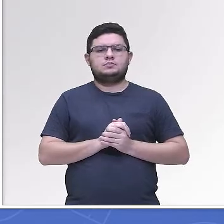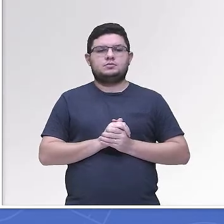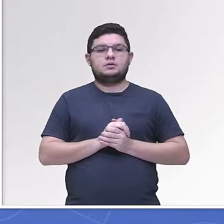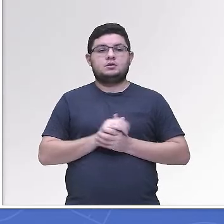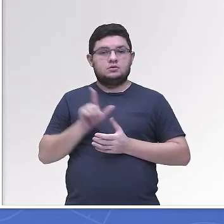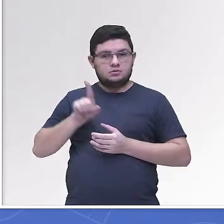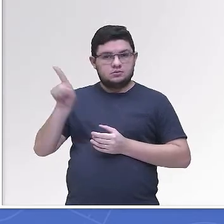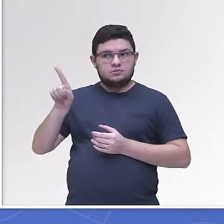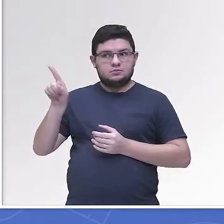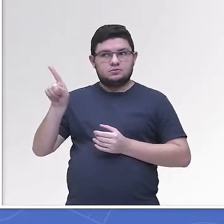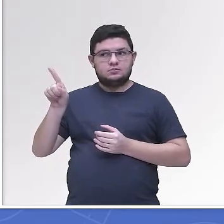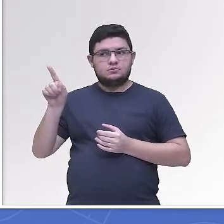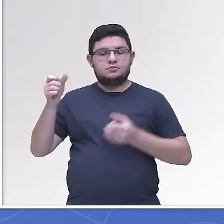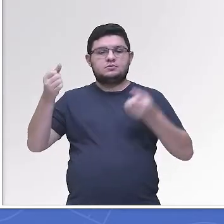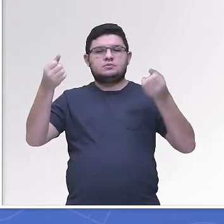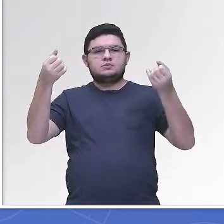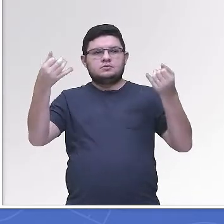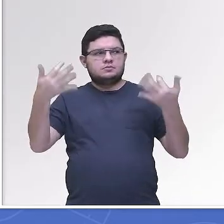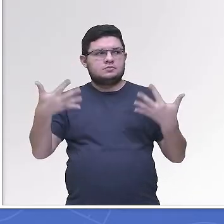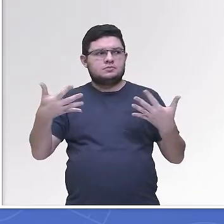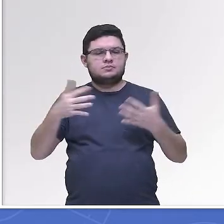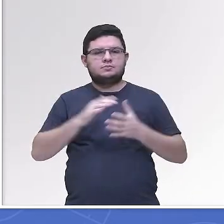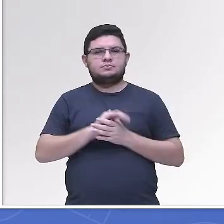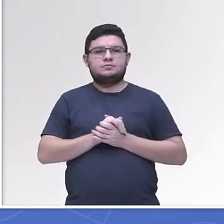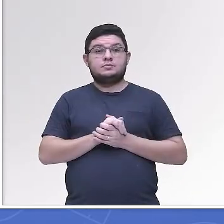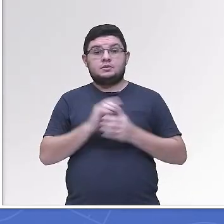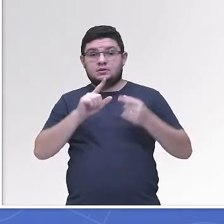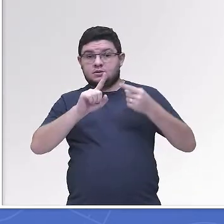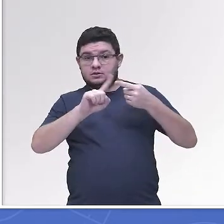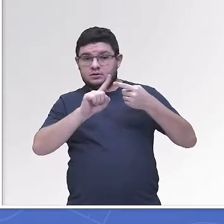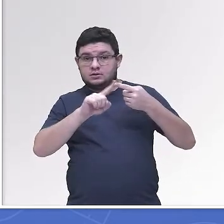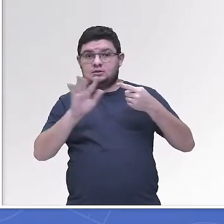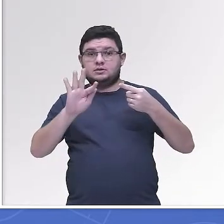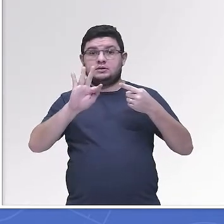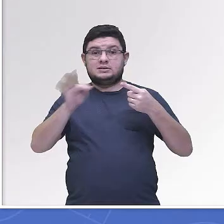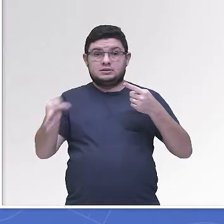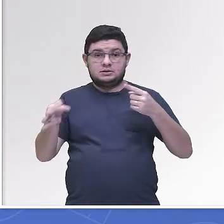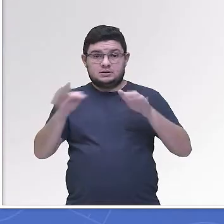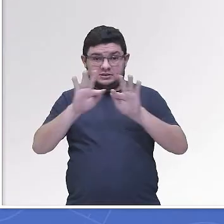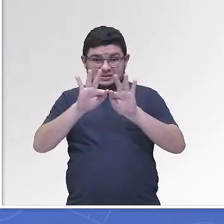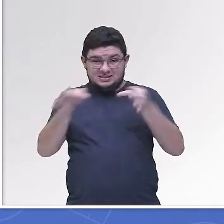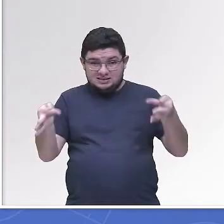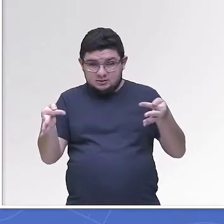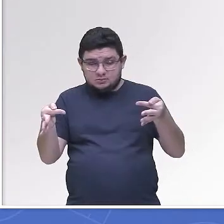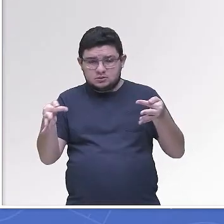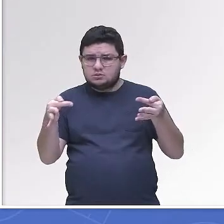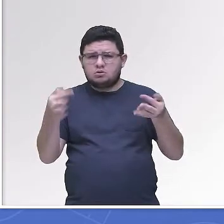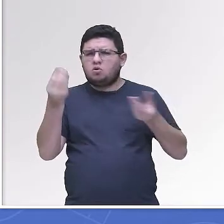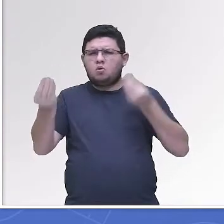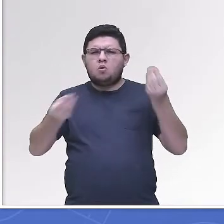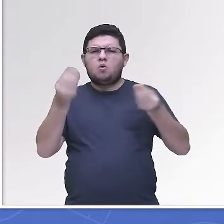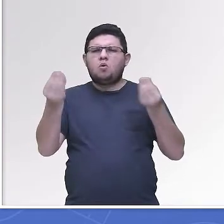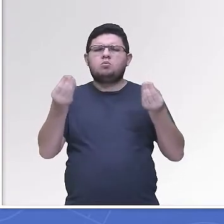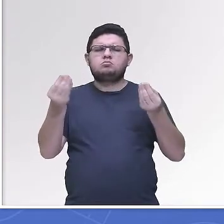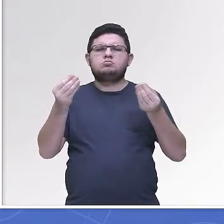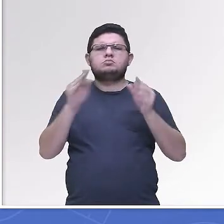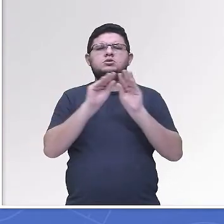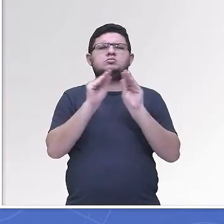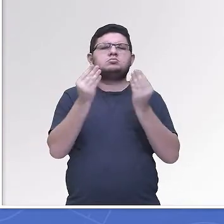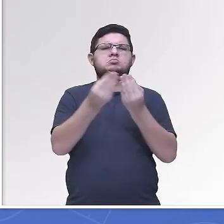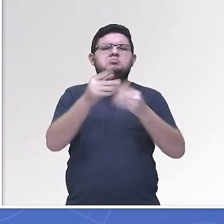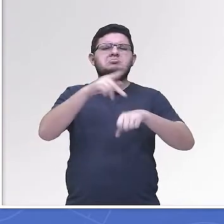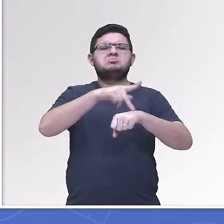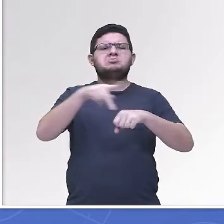as substâncias puras simples. O que é uma substância pura simples? Ela é formada